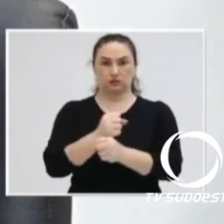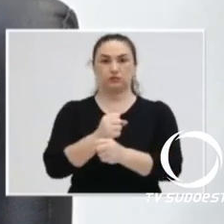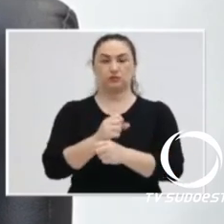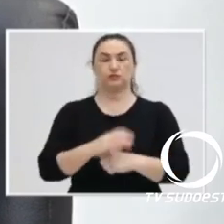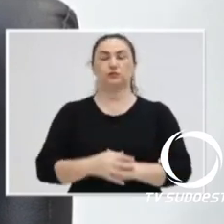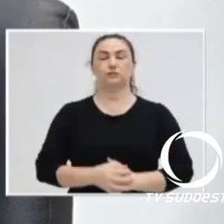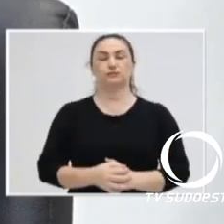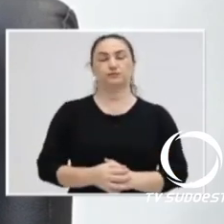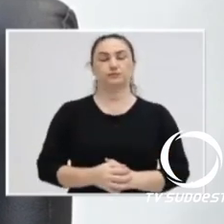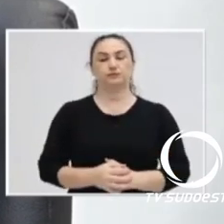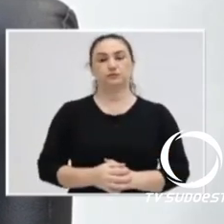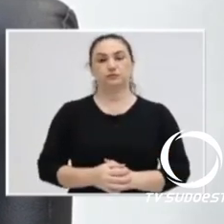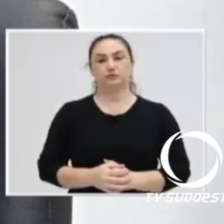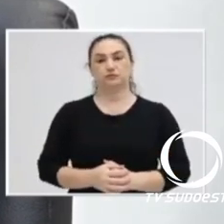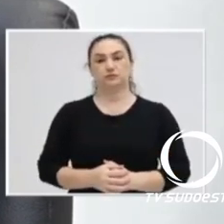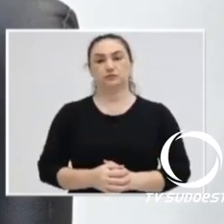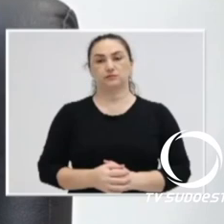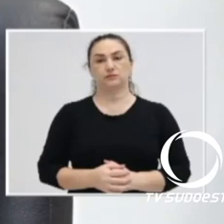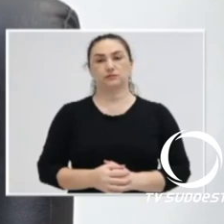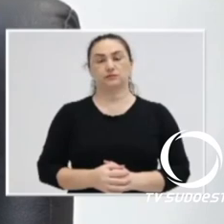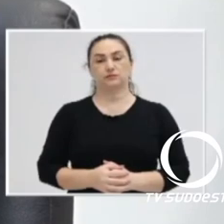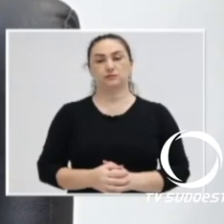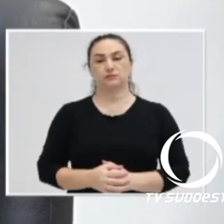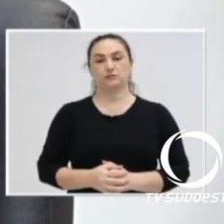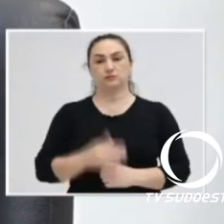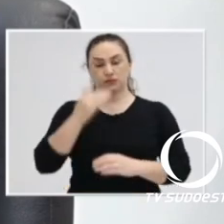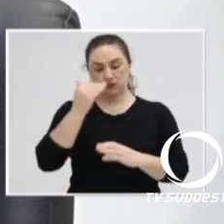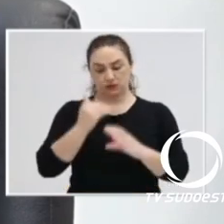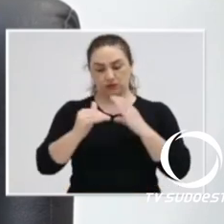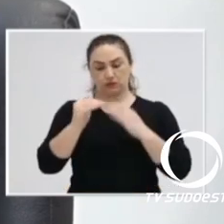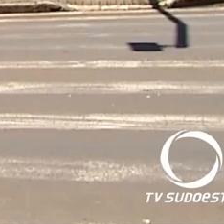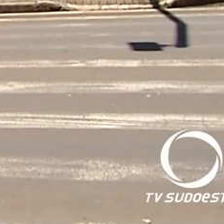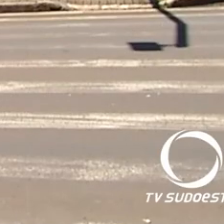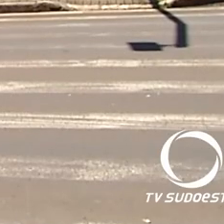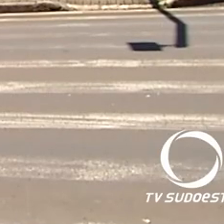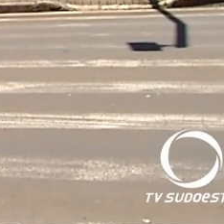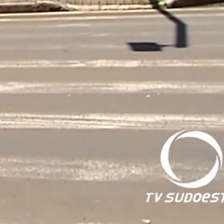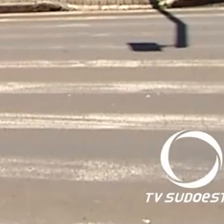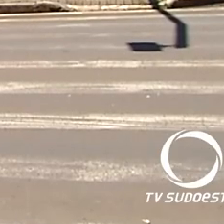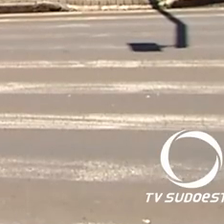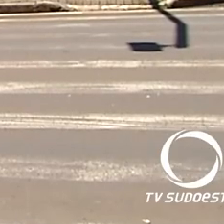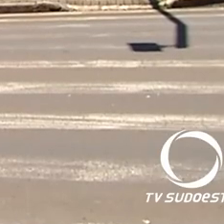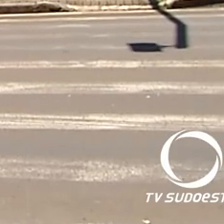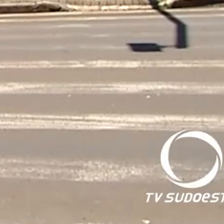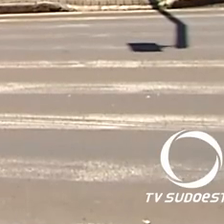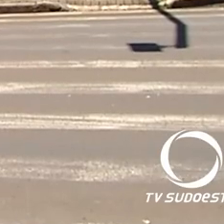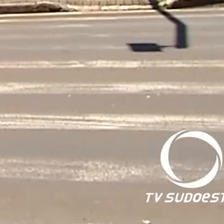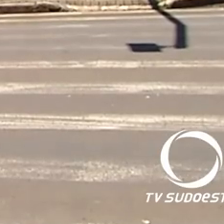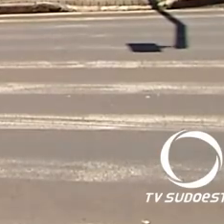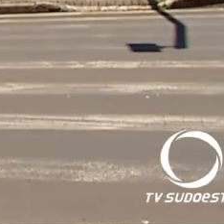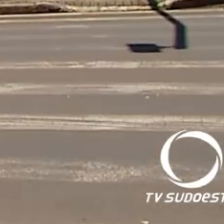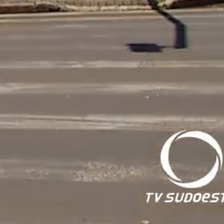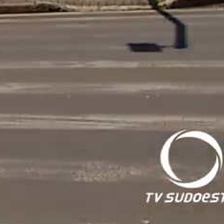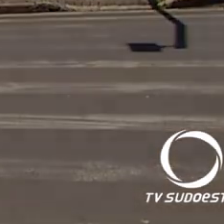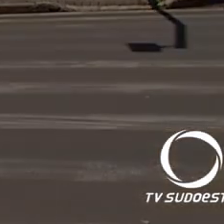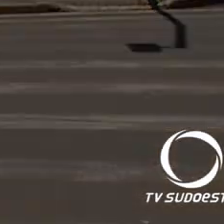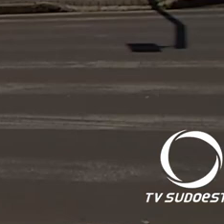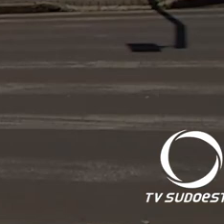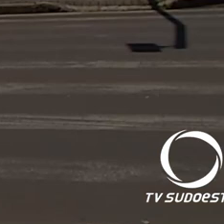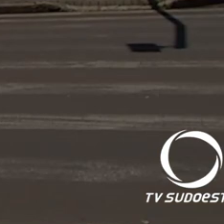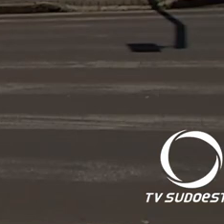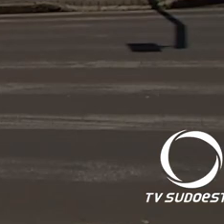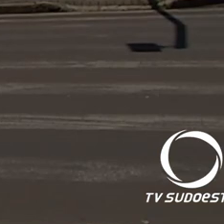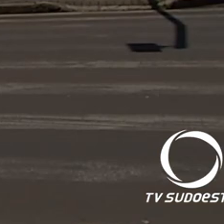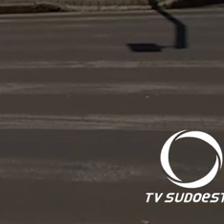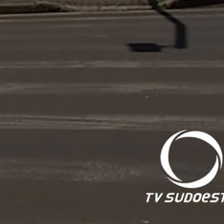não foi encaminhado aí uma nova um novo local com a aprovação do projeto em segunda votação o